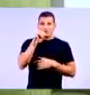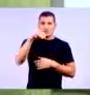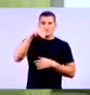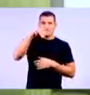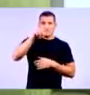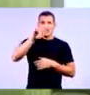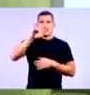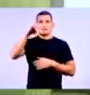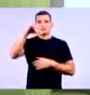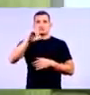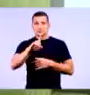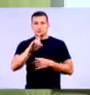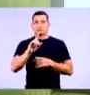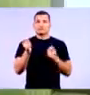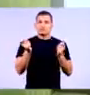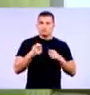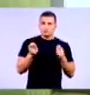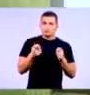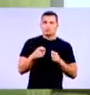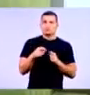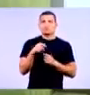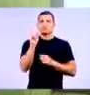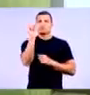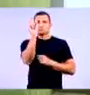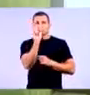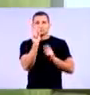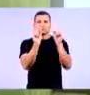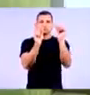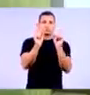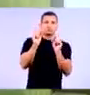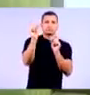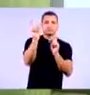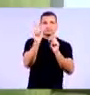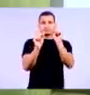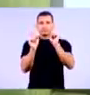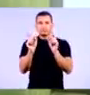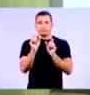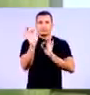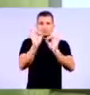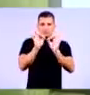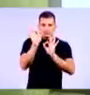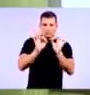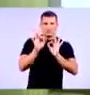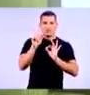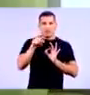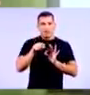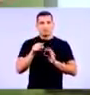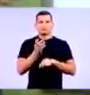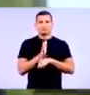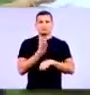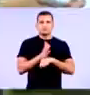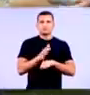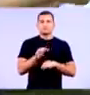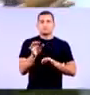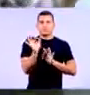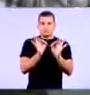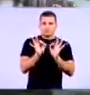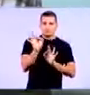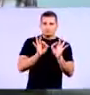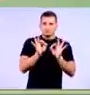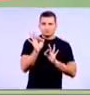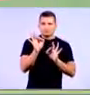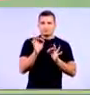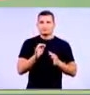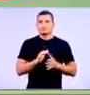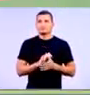arranjos, que tem os ícones, que tem todas essas estruturas. É uma ferramenta muito prática para você organizar. E voltando ao